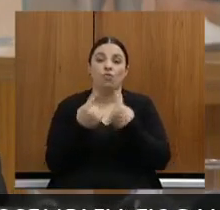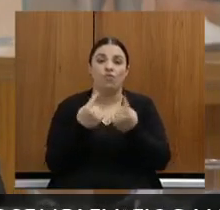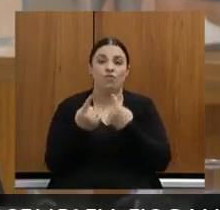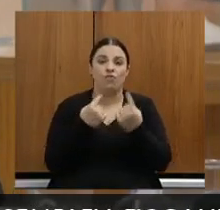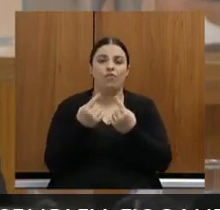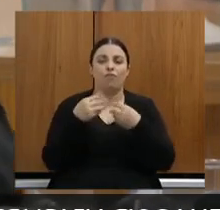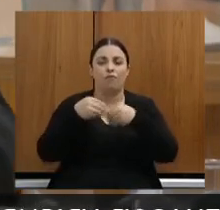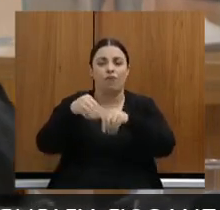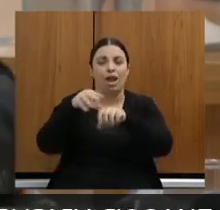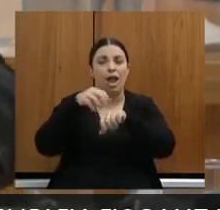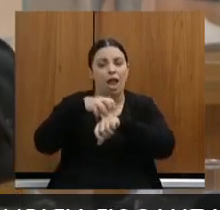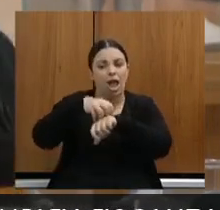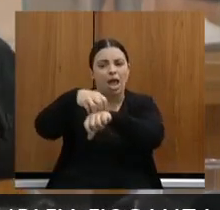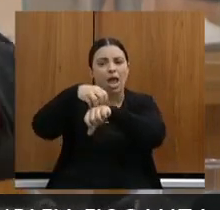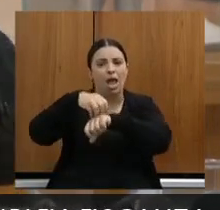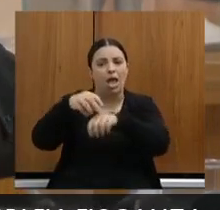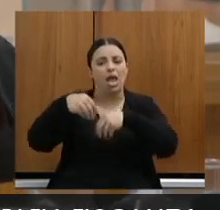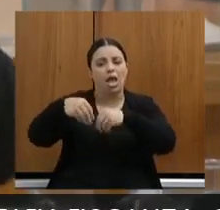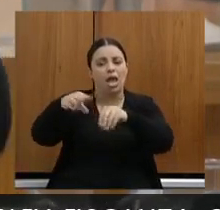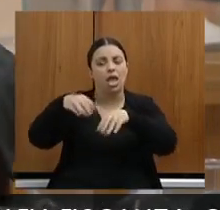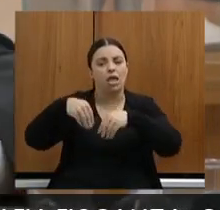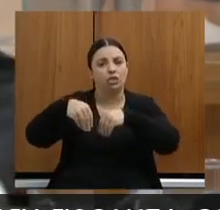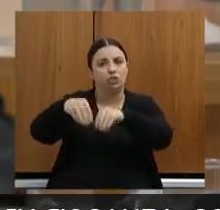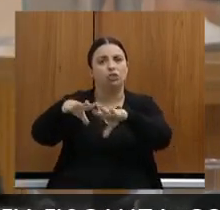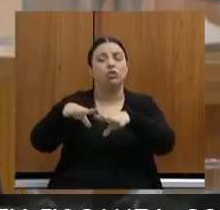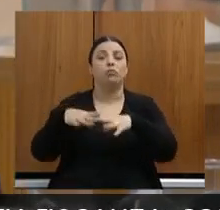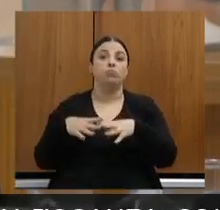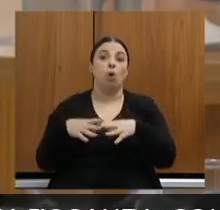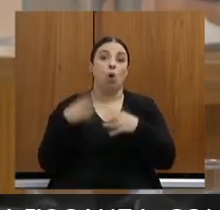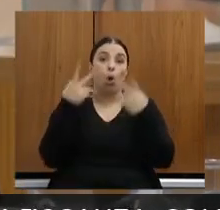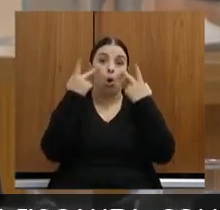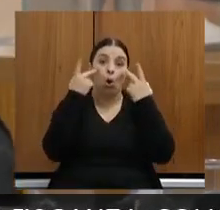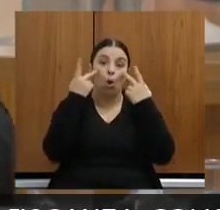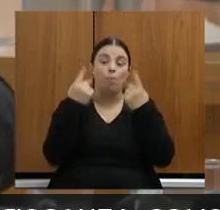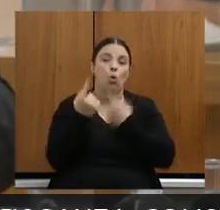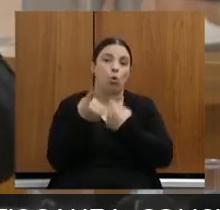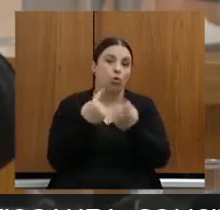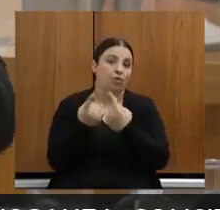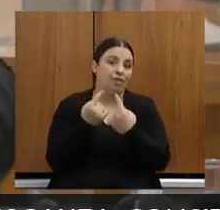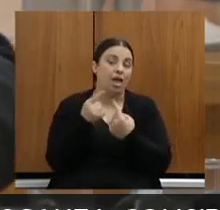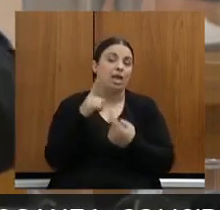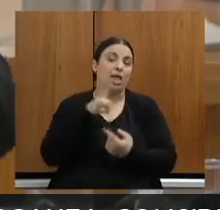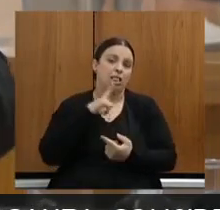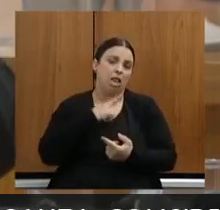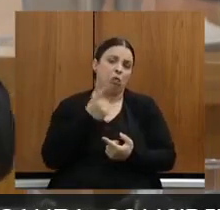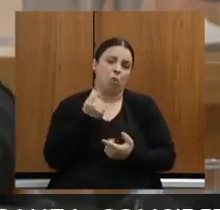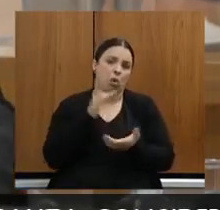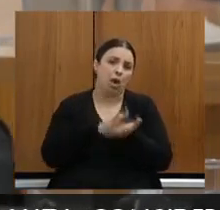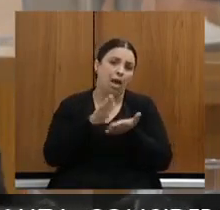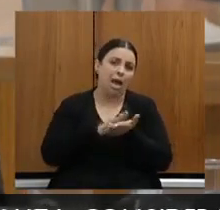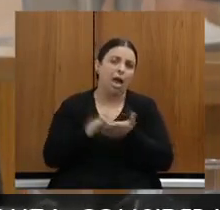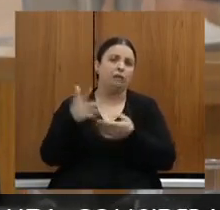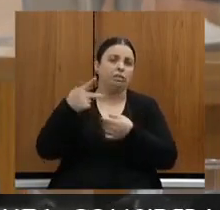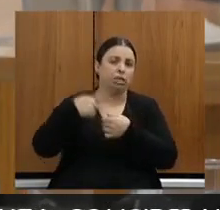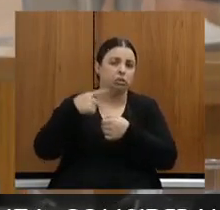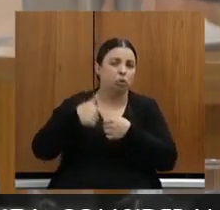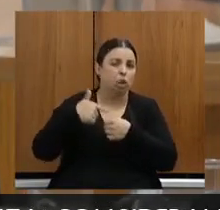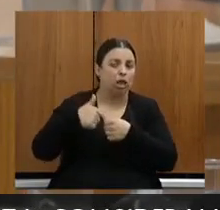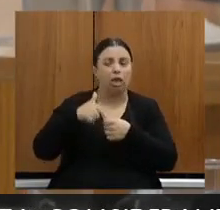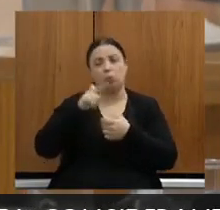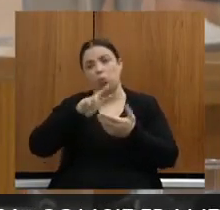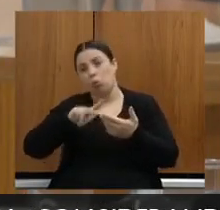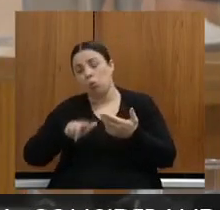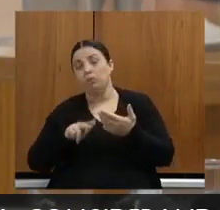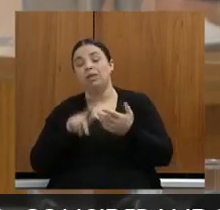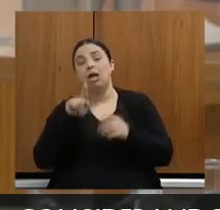valor significativo em decorrência de uma um custo operacional de combustível enfim é